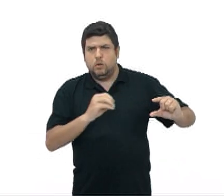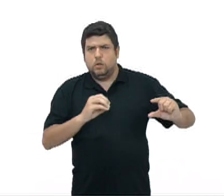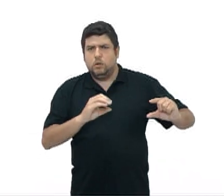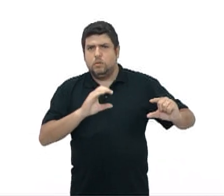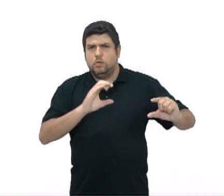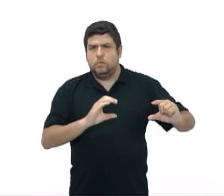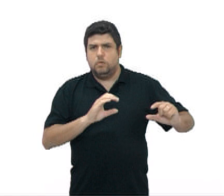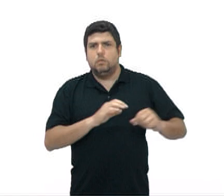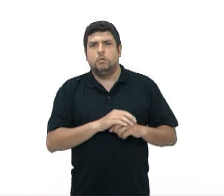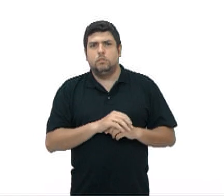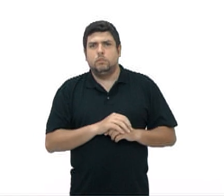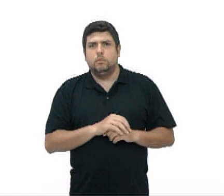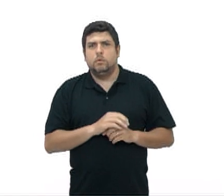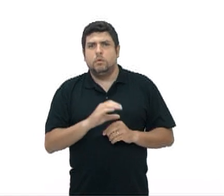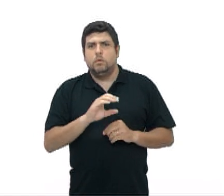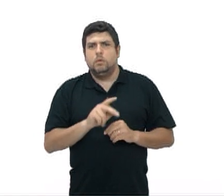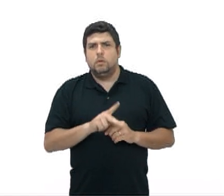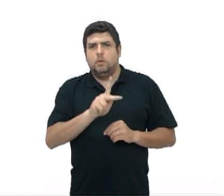fonte fria